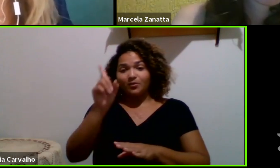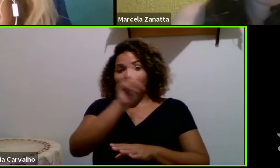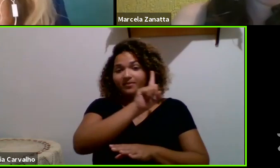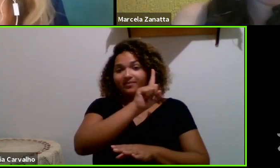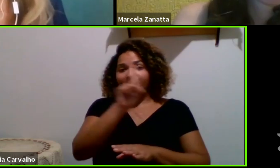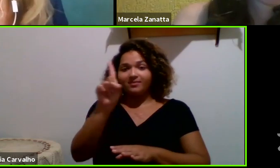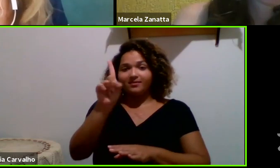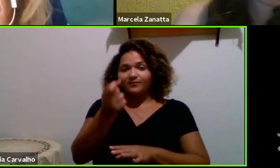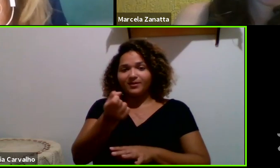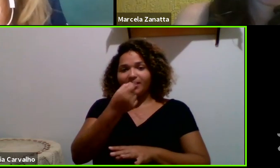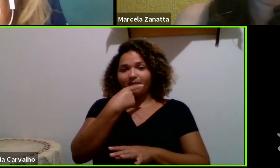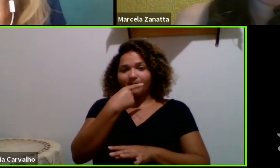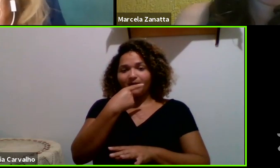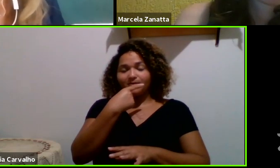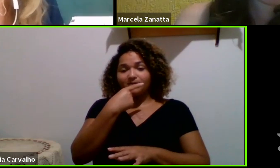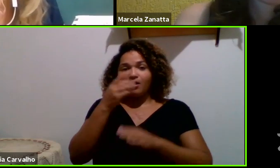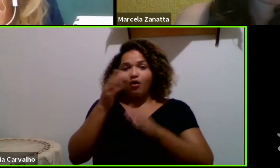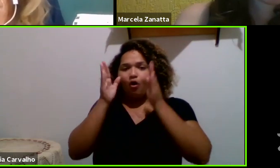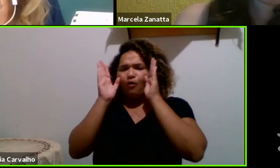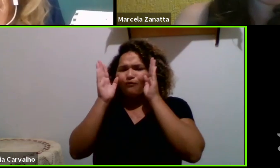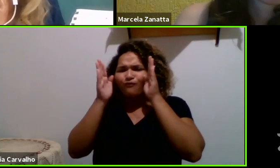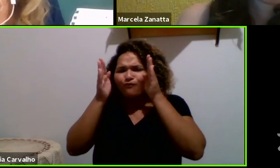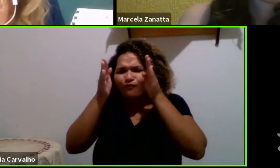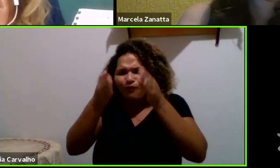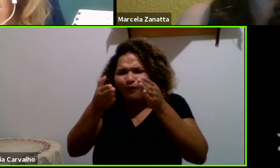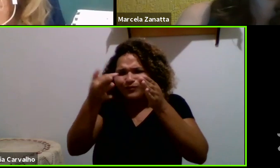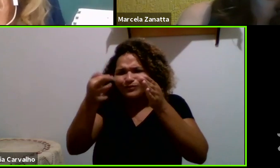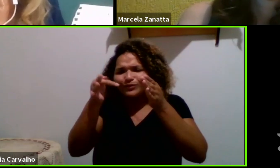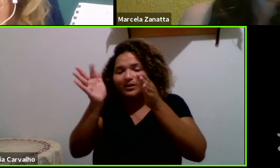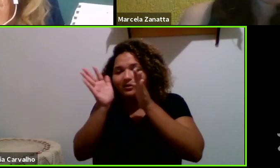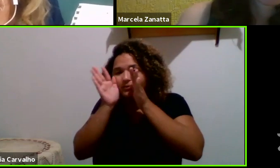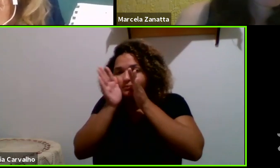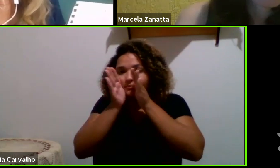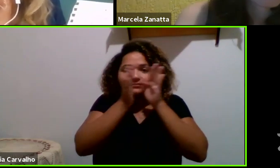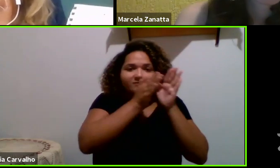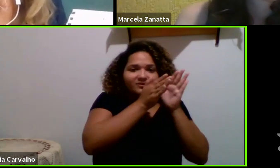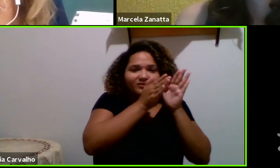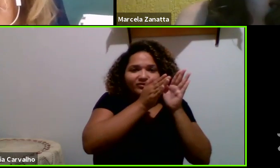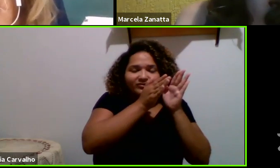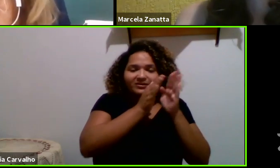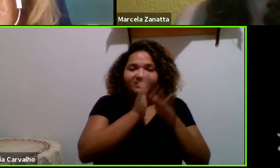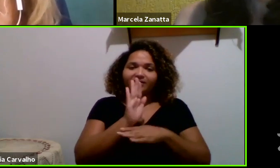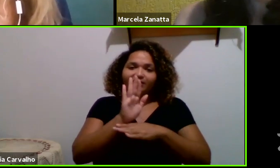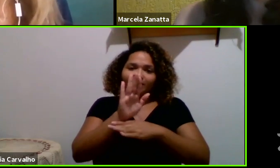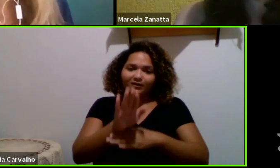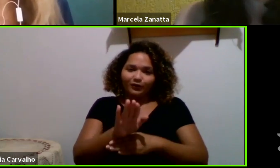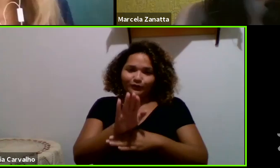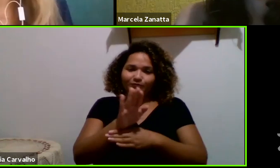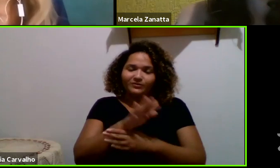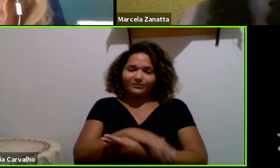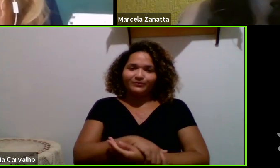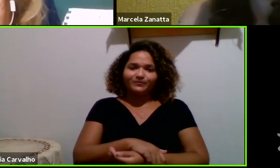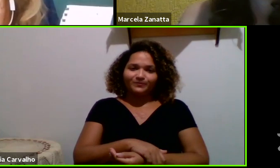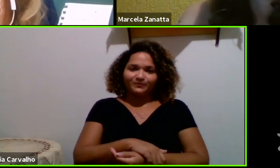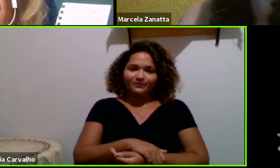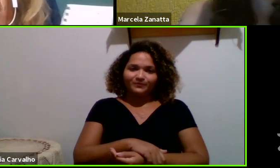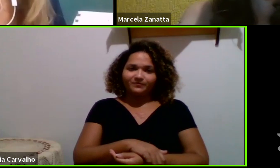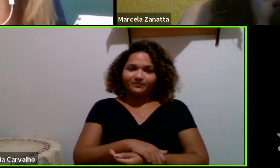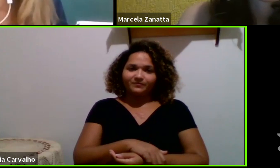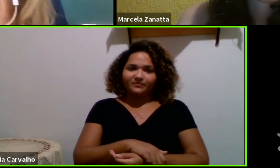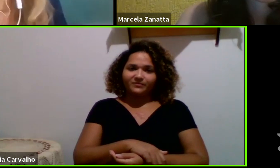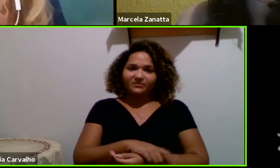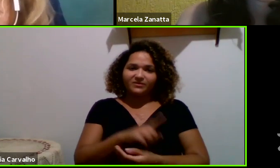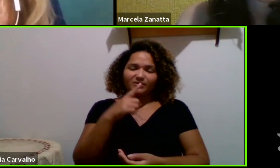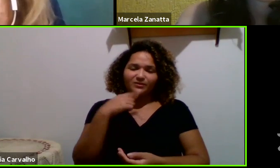ela desfoca a mulher da atenção do parto. Né? Então, o tempo inteiro, o nosso papel